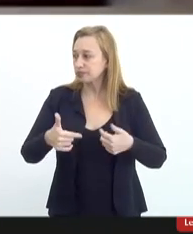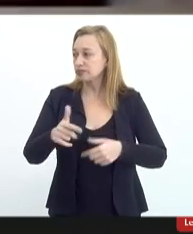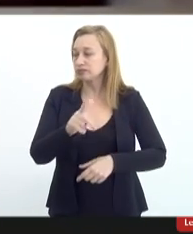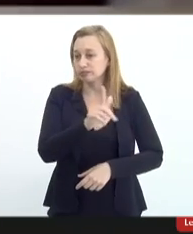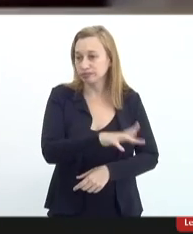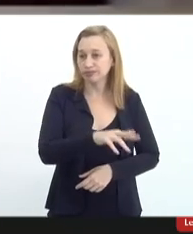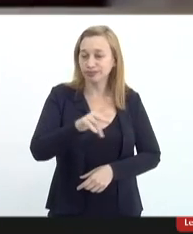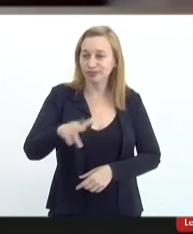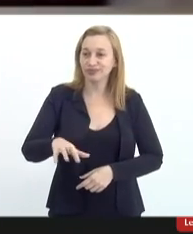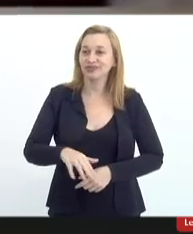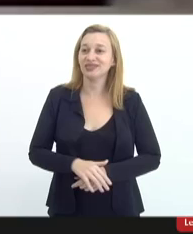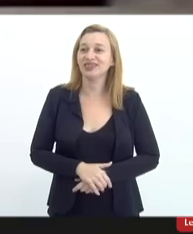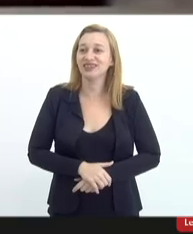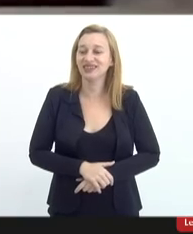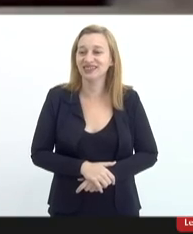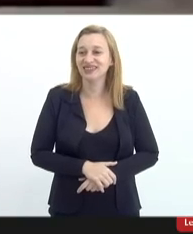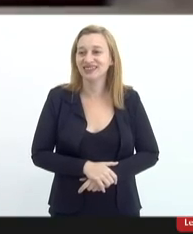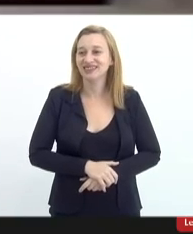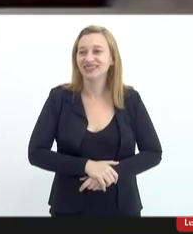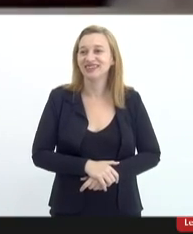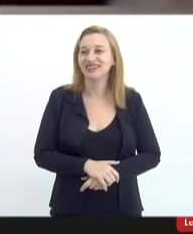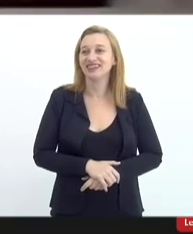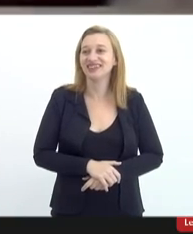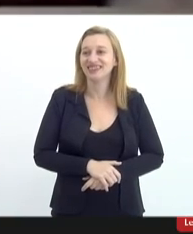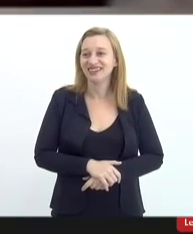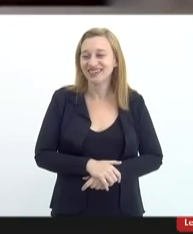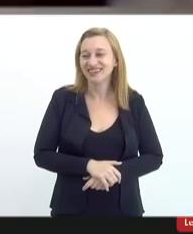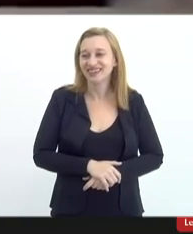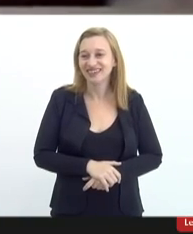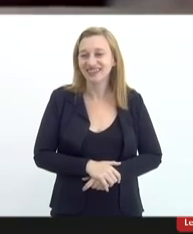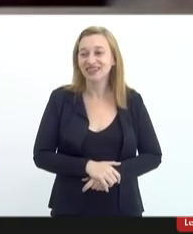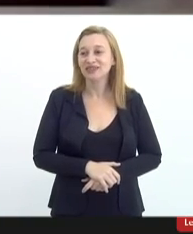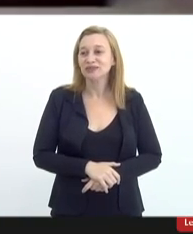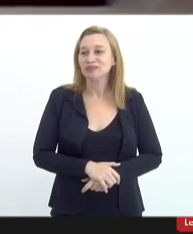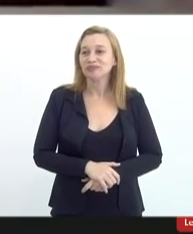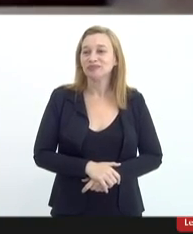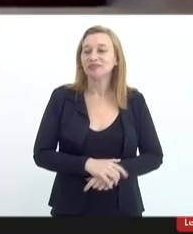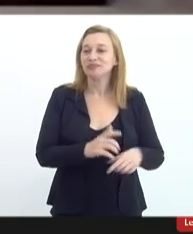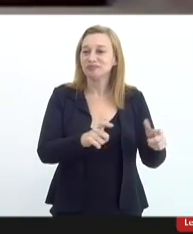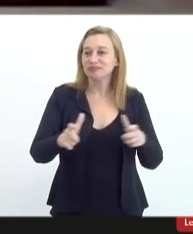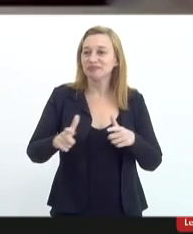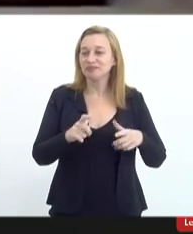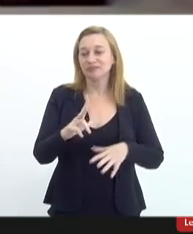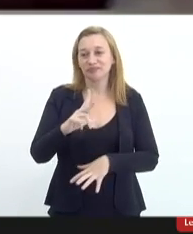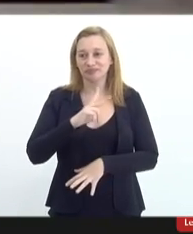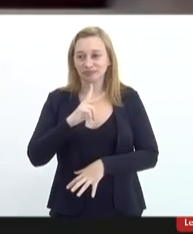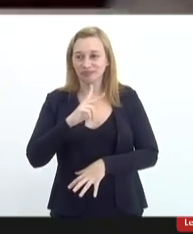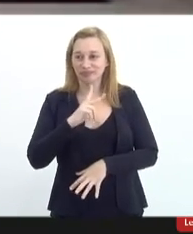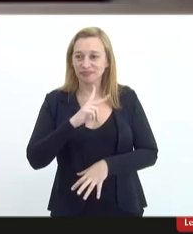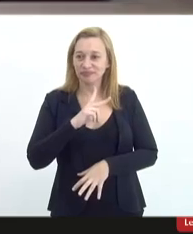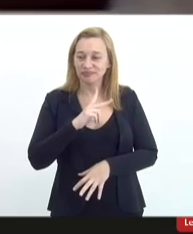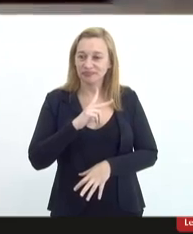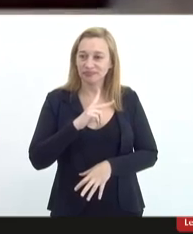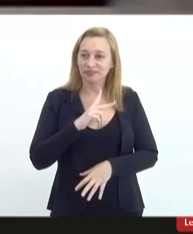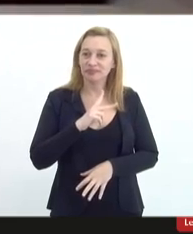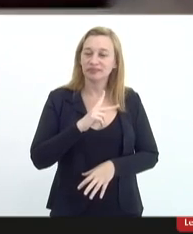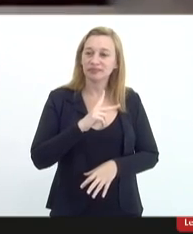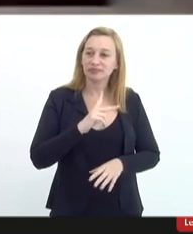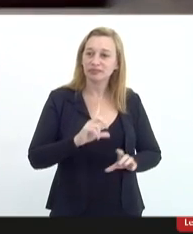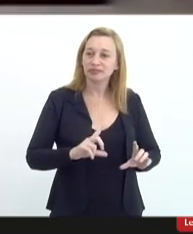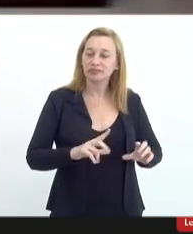dos contratantes, sejam elas empresas públicas, instituições privadas. As boas práticas